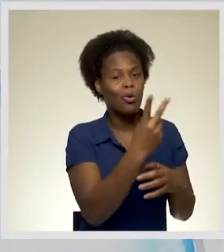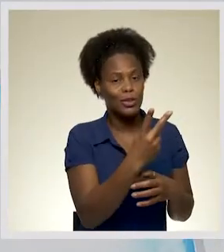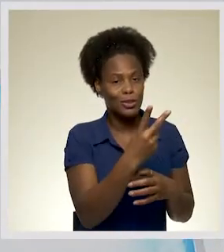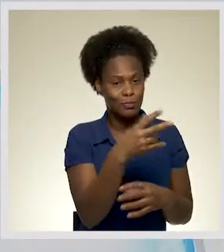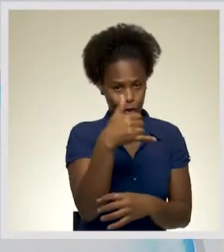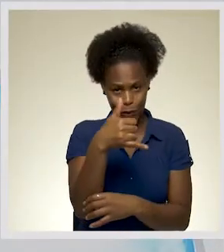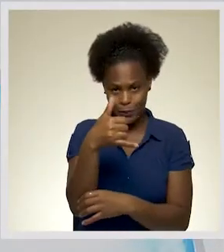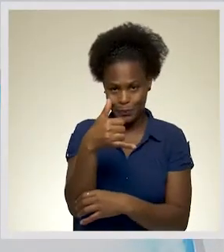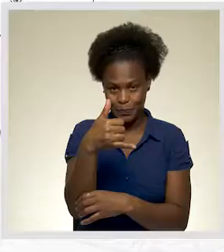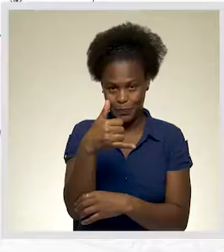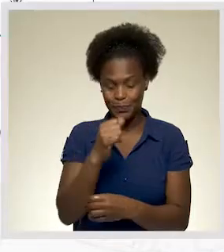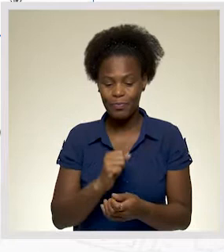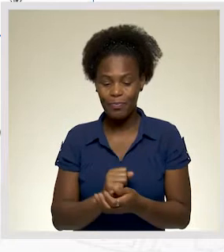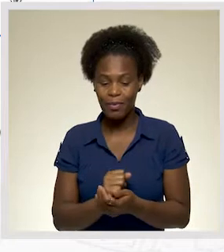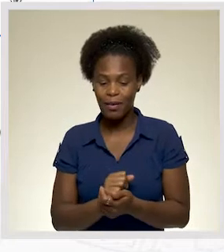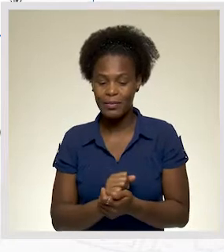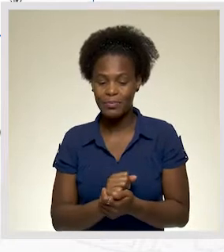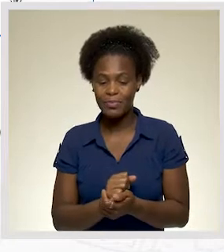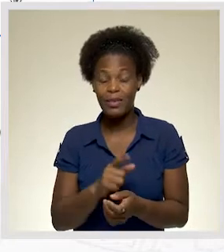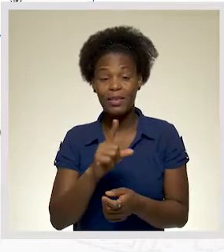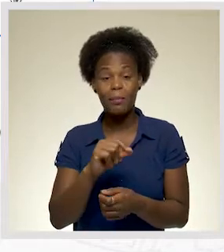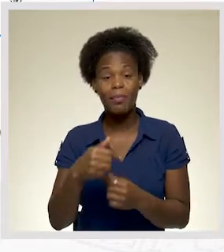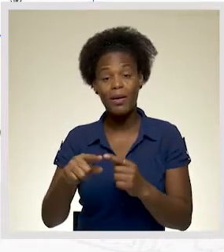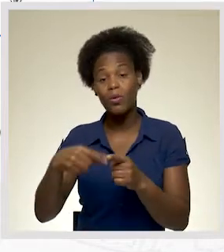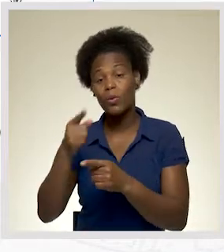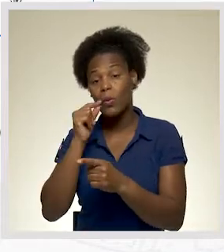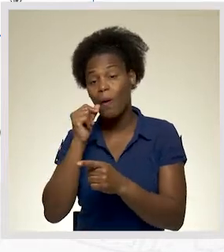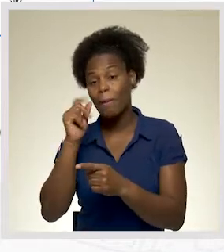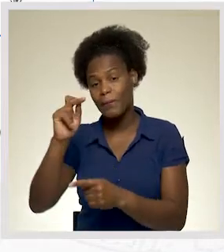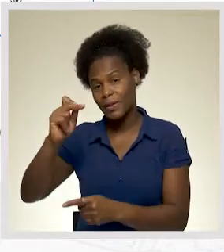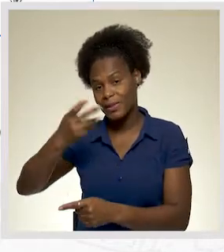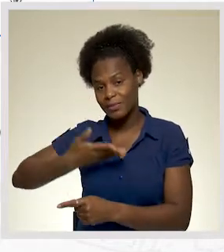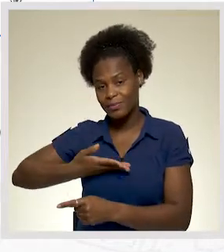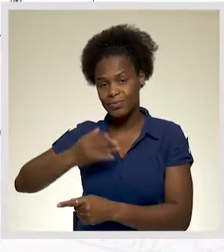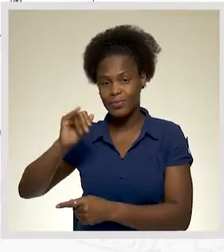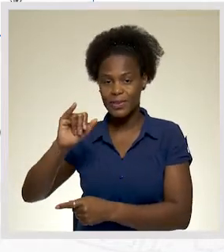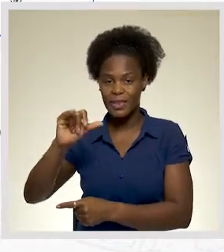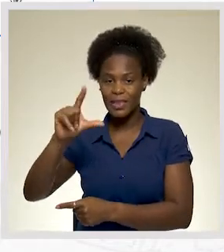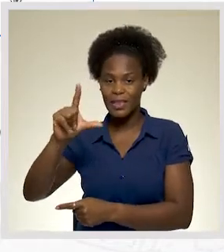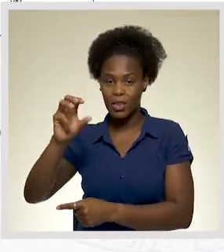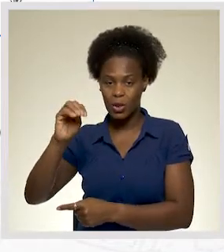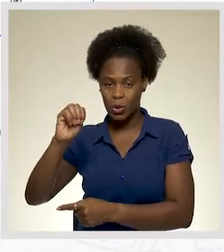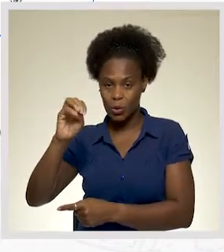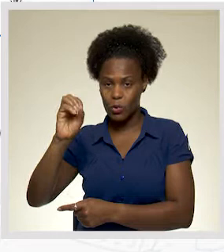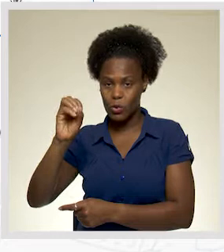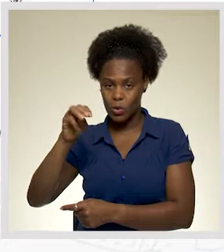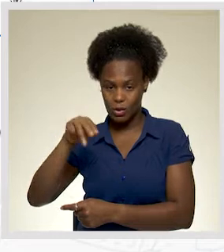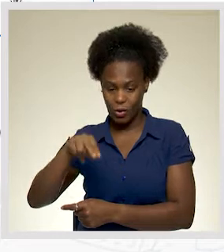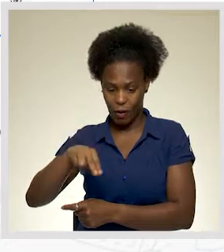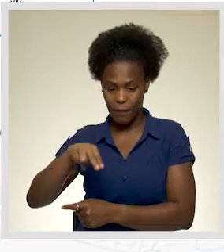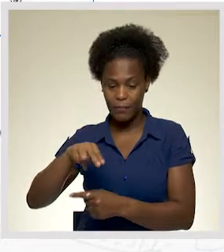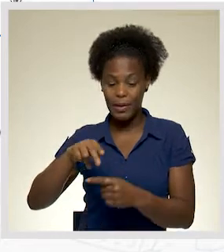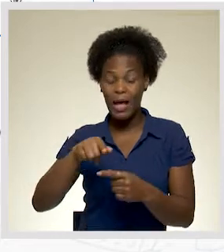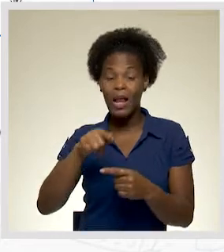mão. E temos aqui o Adilson. E reparem que o Adilson tem a